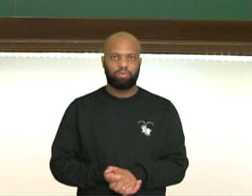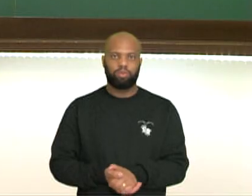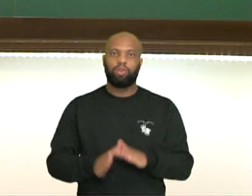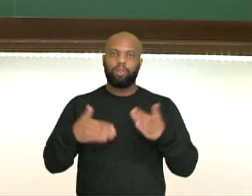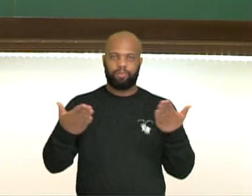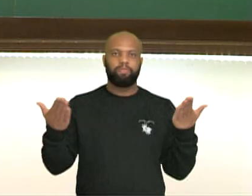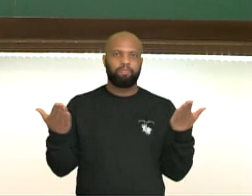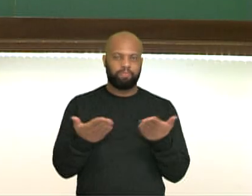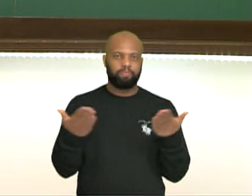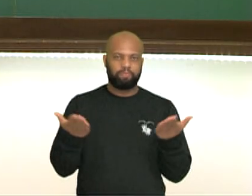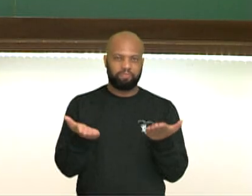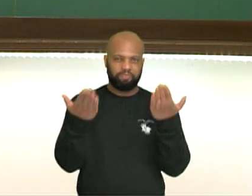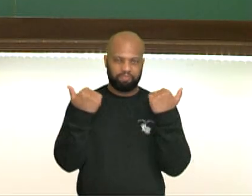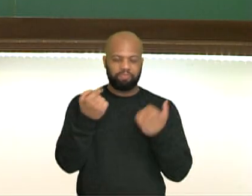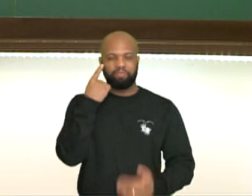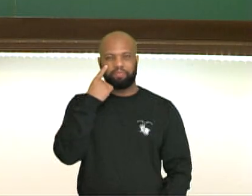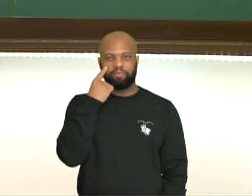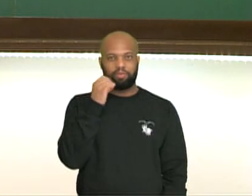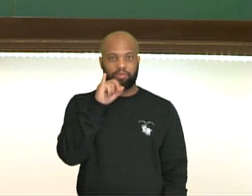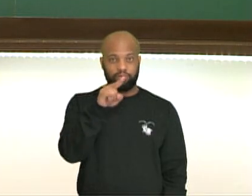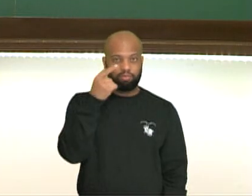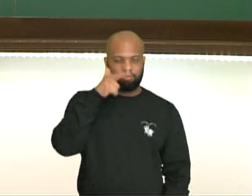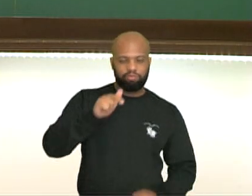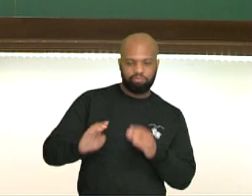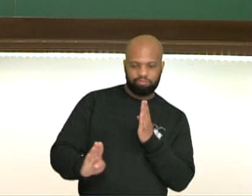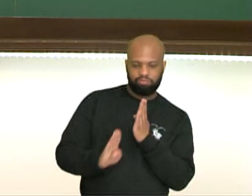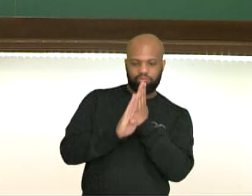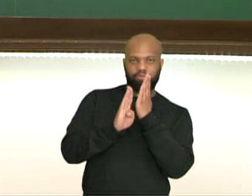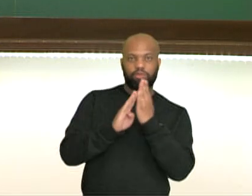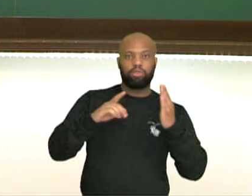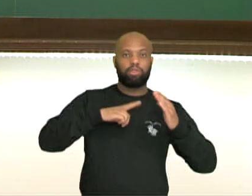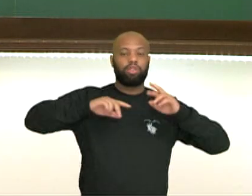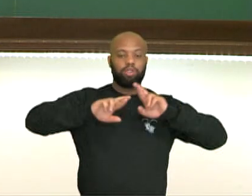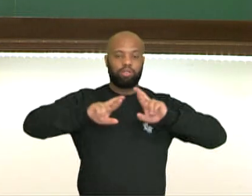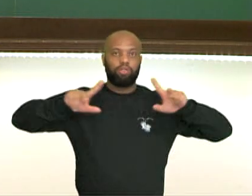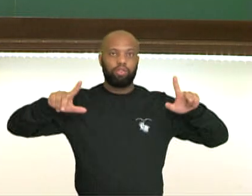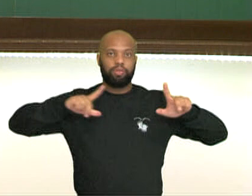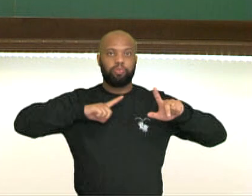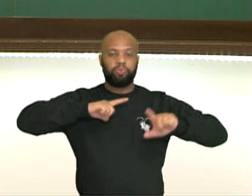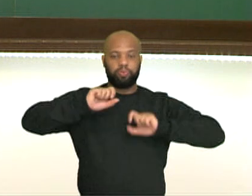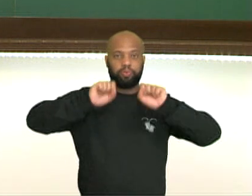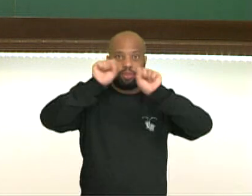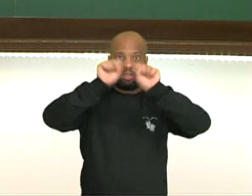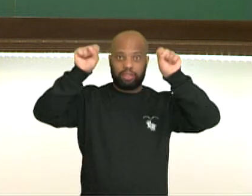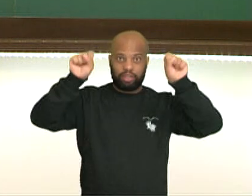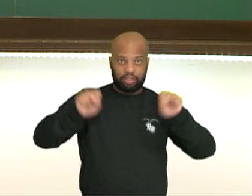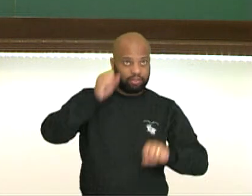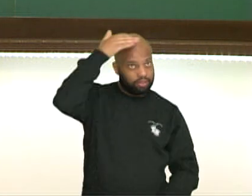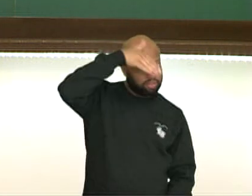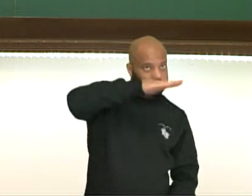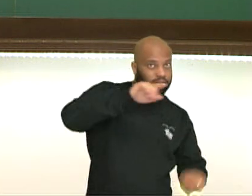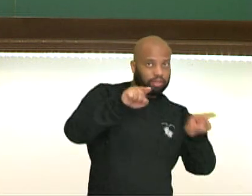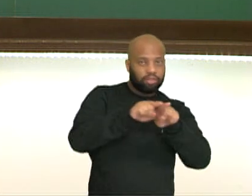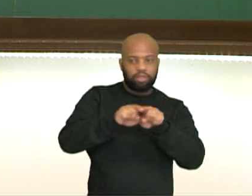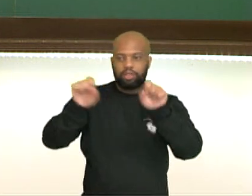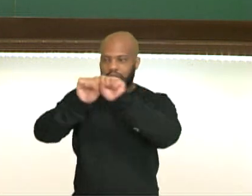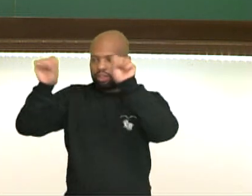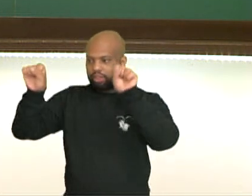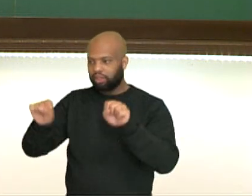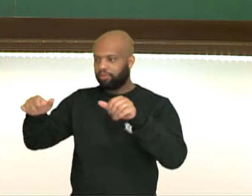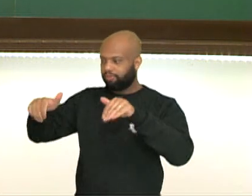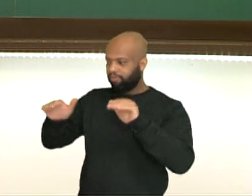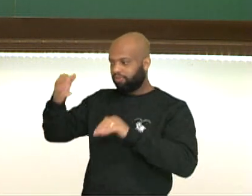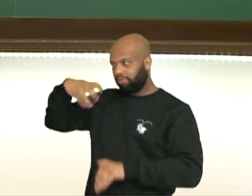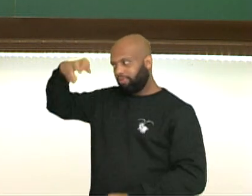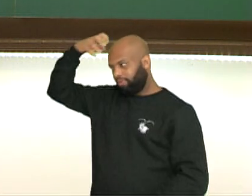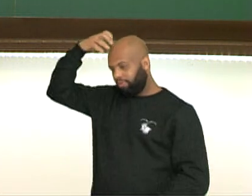Então vamos lá, queridos, vamos verificar se vocês identificaram a diferença entre sistema republicano e sistema monárquico. Na realidade,